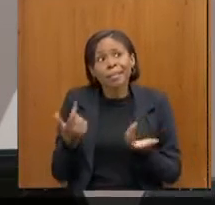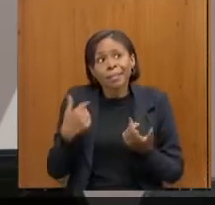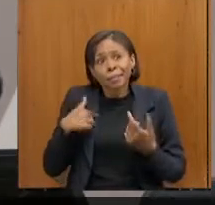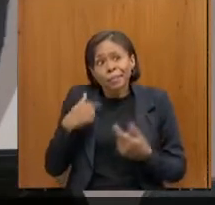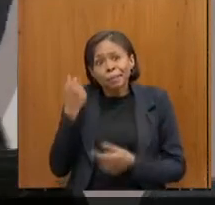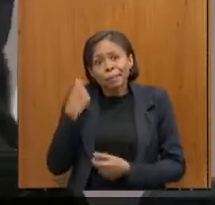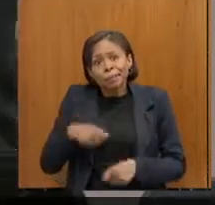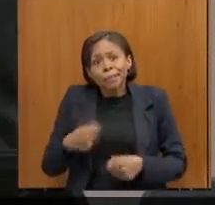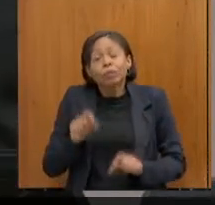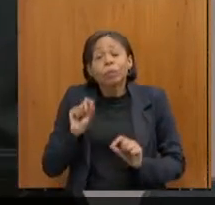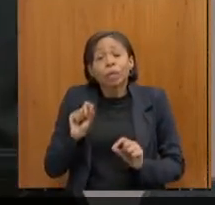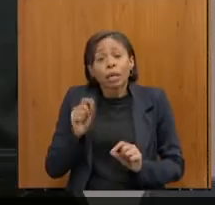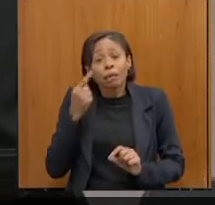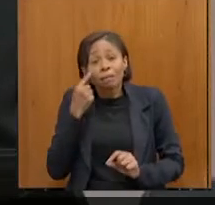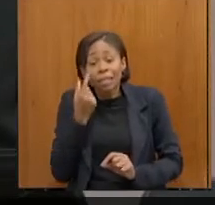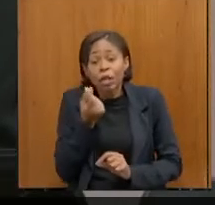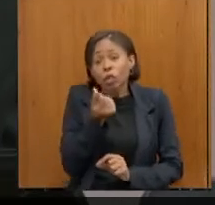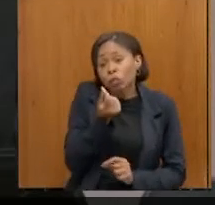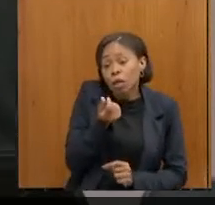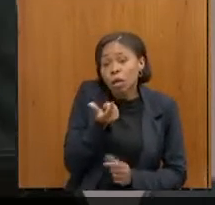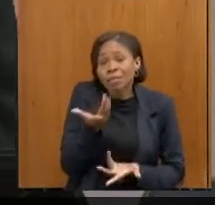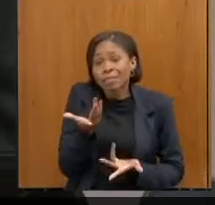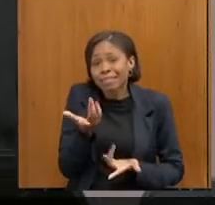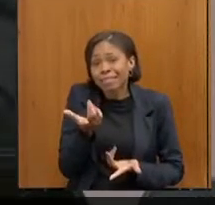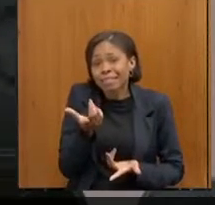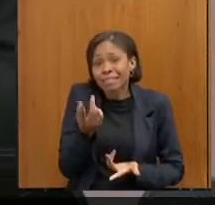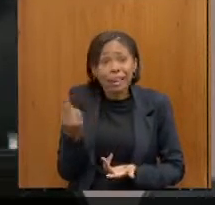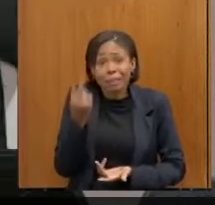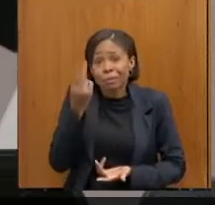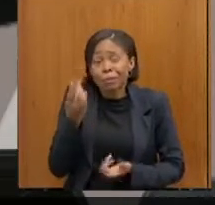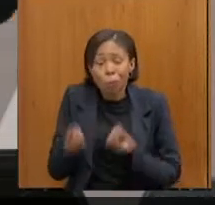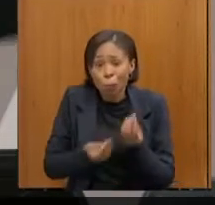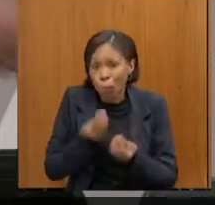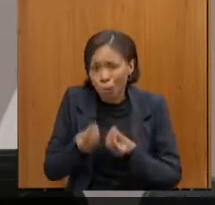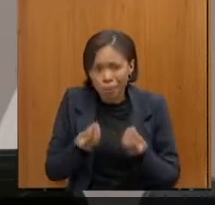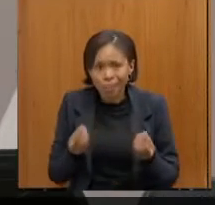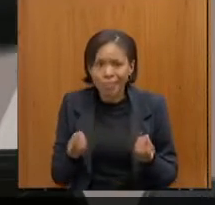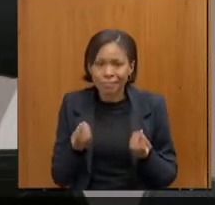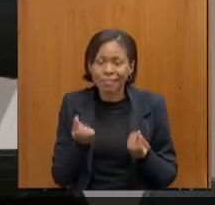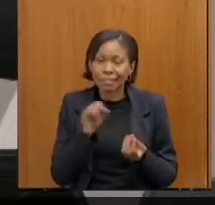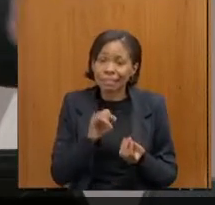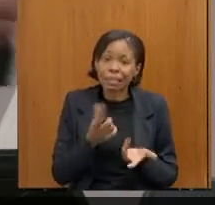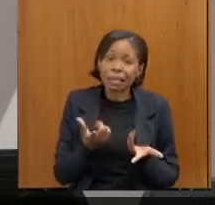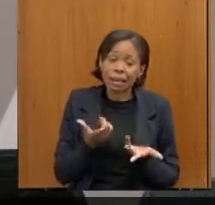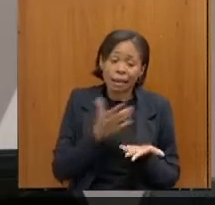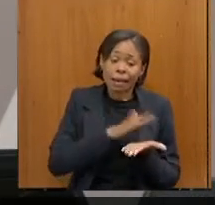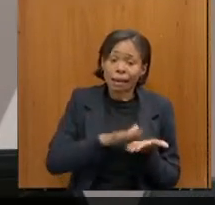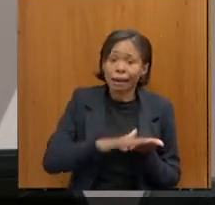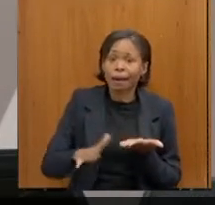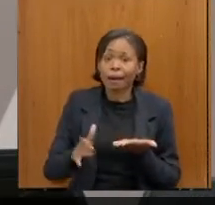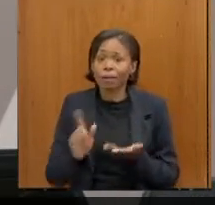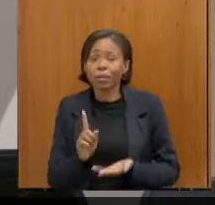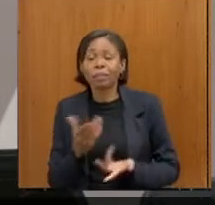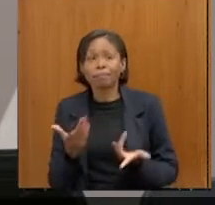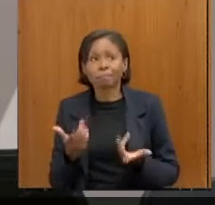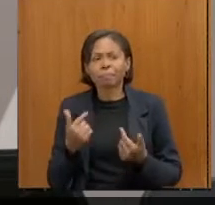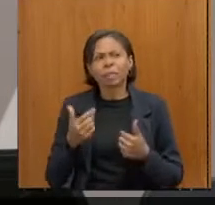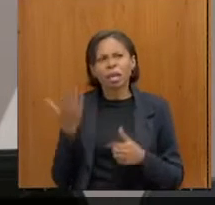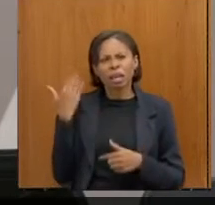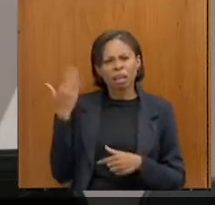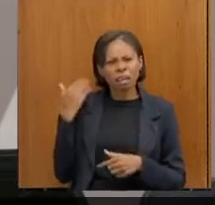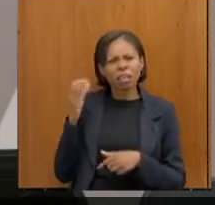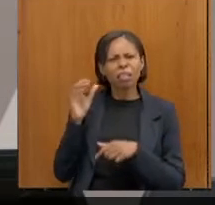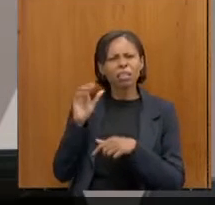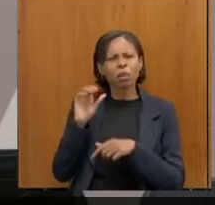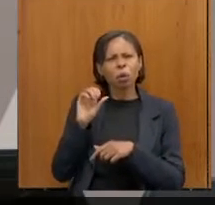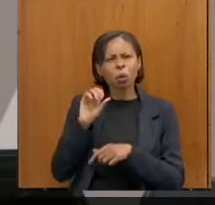é entendo custo-benefício o que que ocorre eu sei que vem desempenho fui constituinte